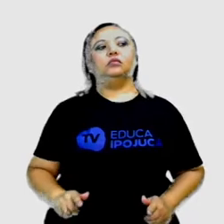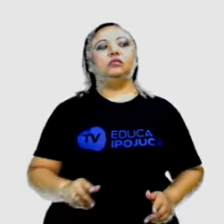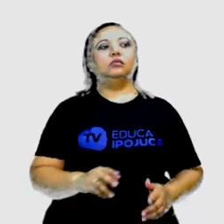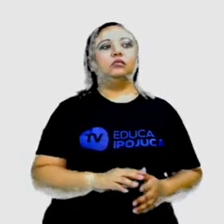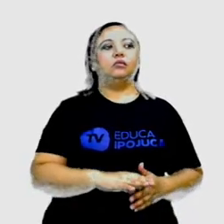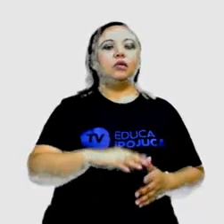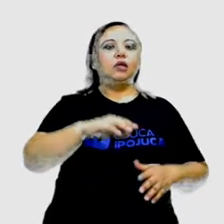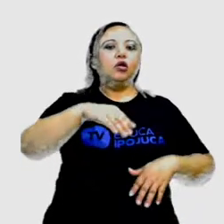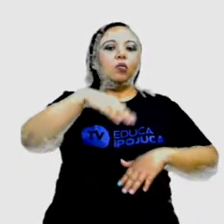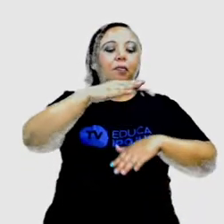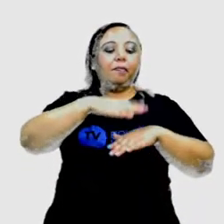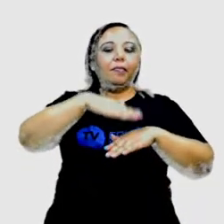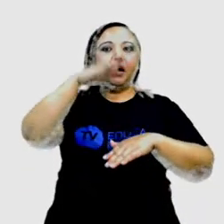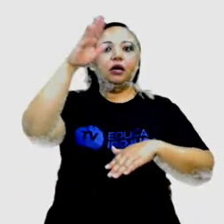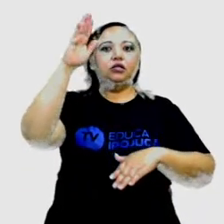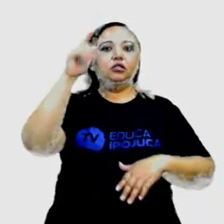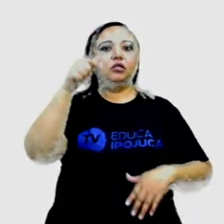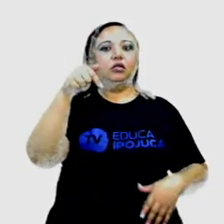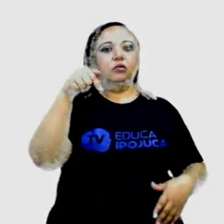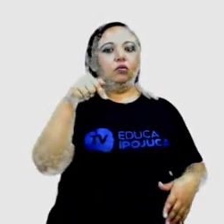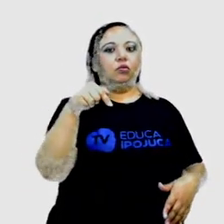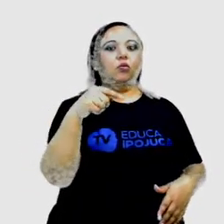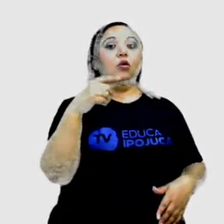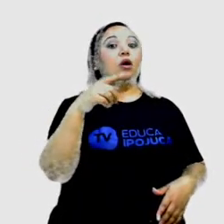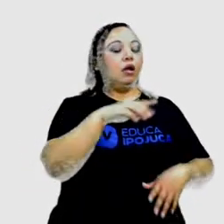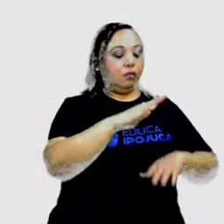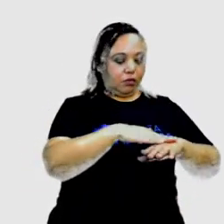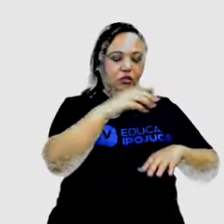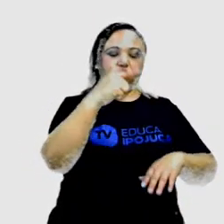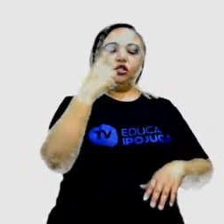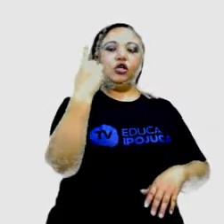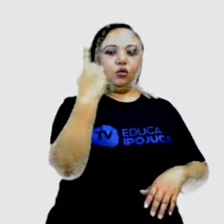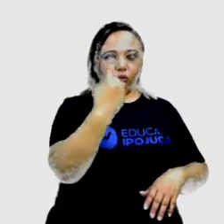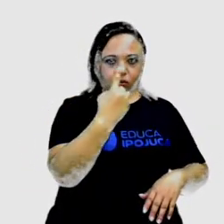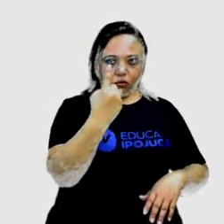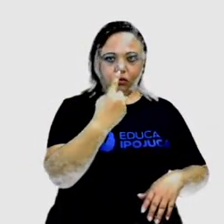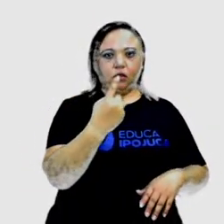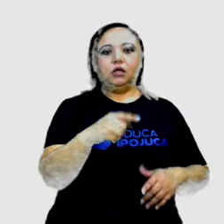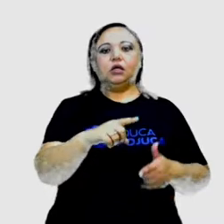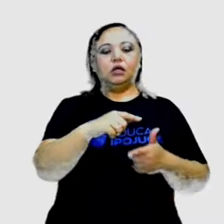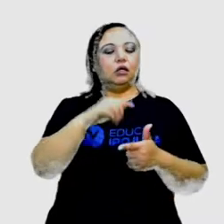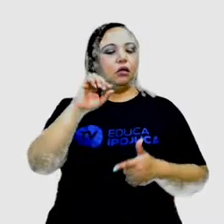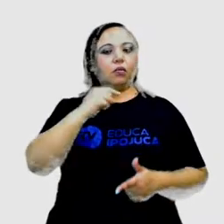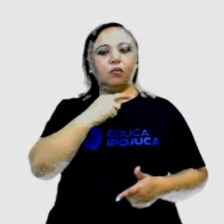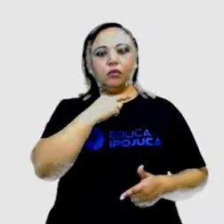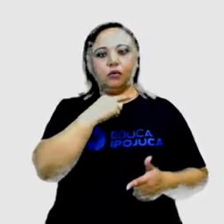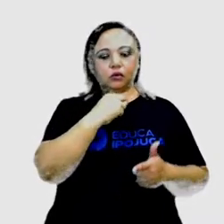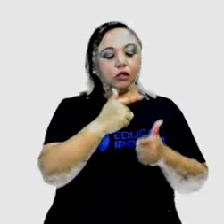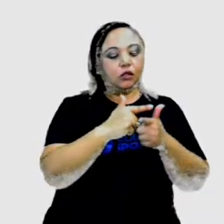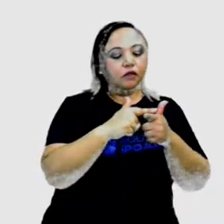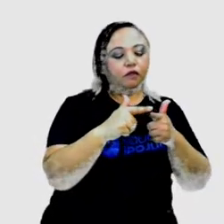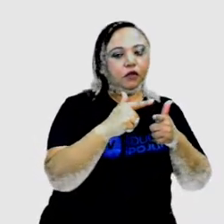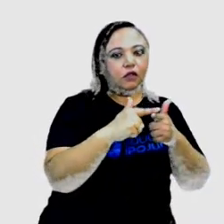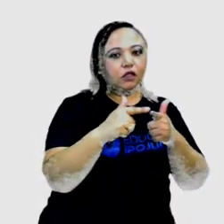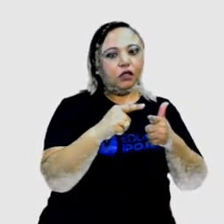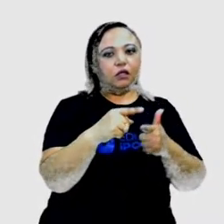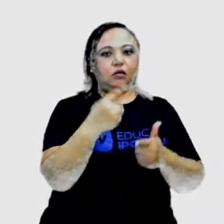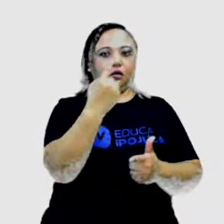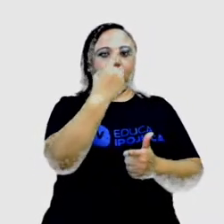que são maiores que 1 e que não podem ser divididos por outro valor além de 1 e dele